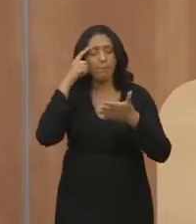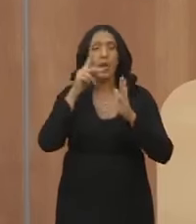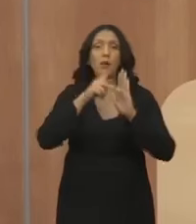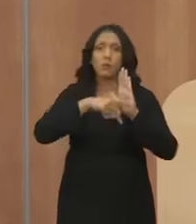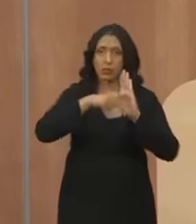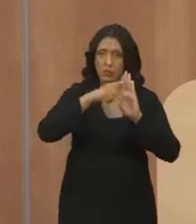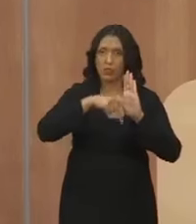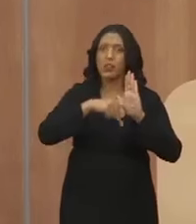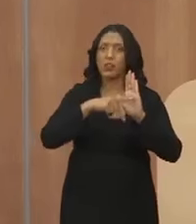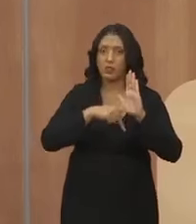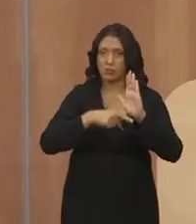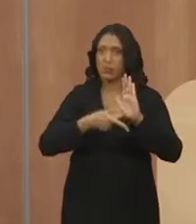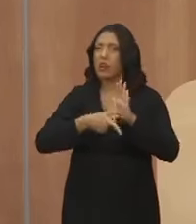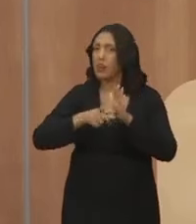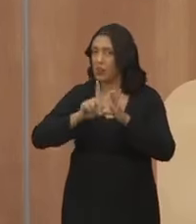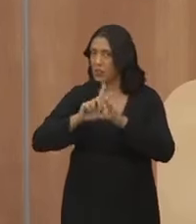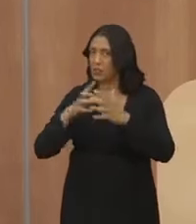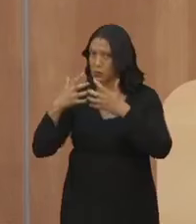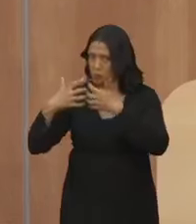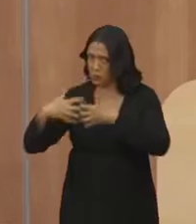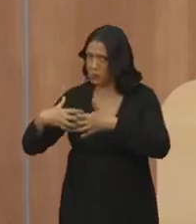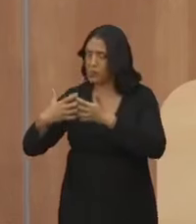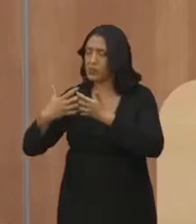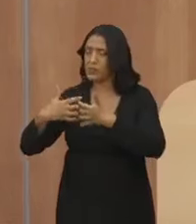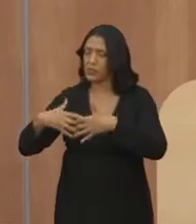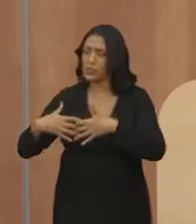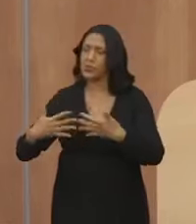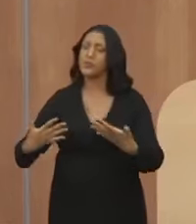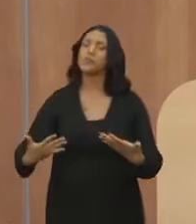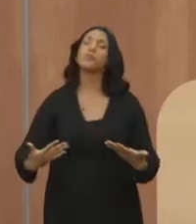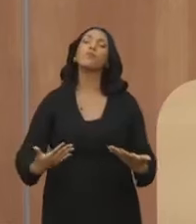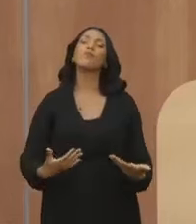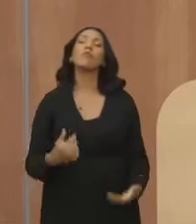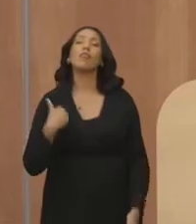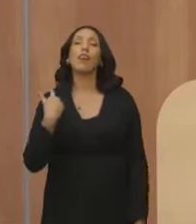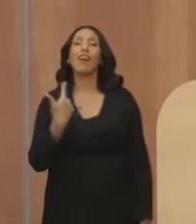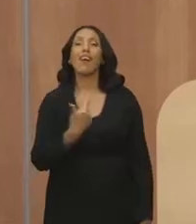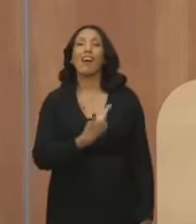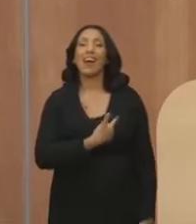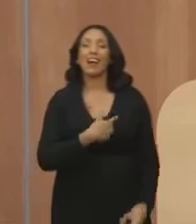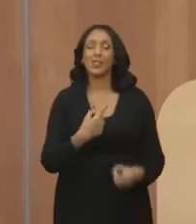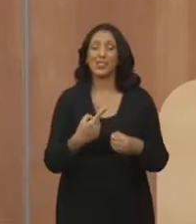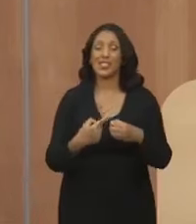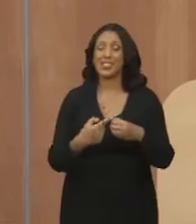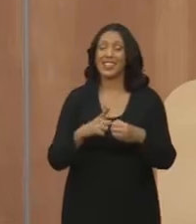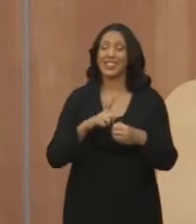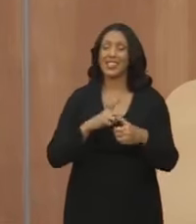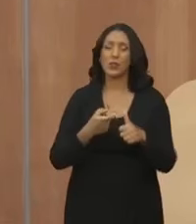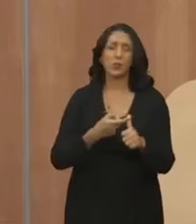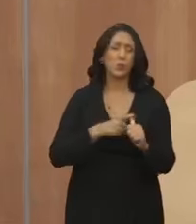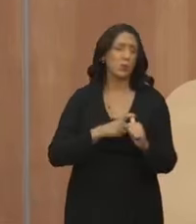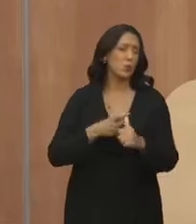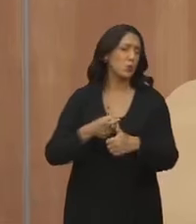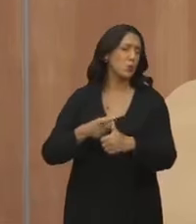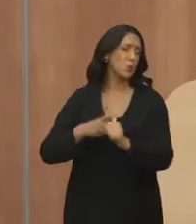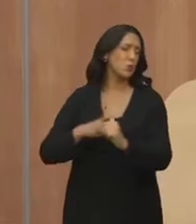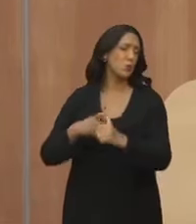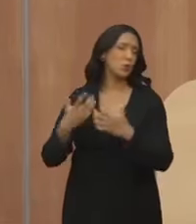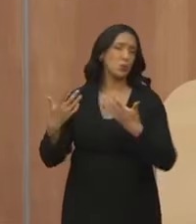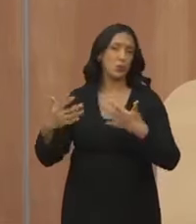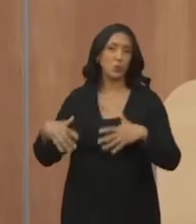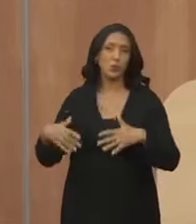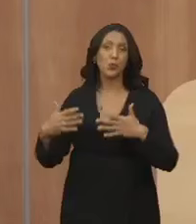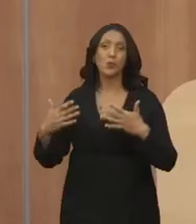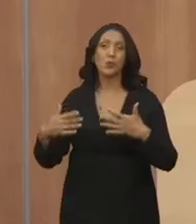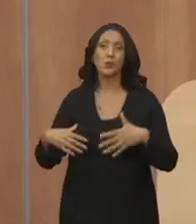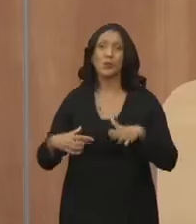esse projeto e toda a situação da cidade. E o fato é que a nossa cidade está endividada. Acabei de cobrar aqui que não há pagamento dos